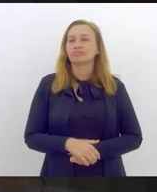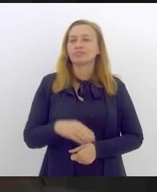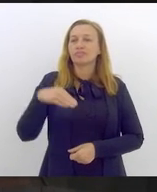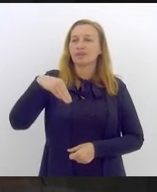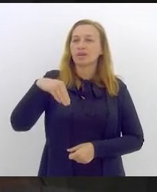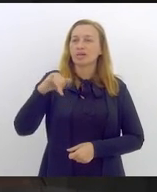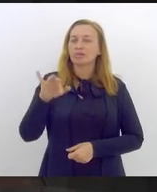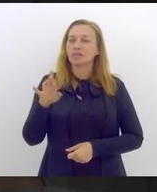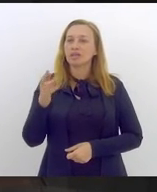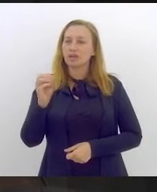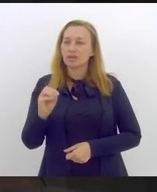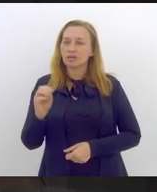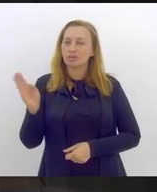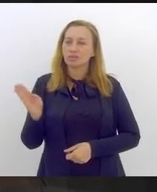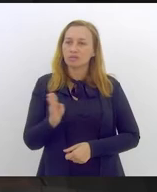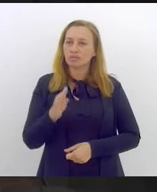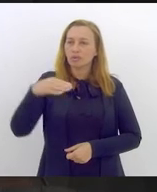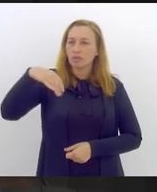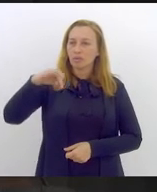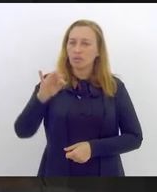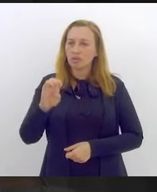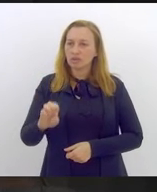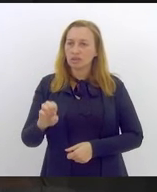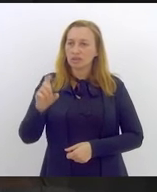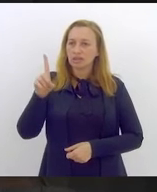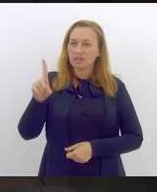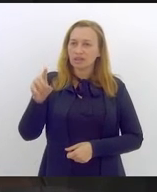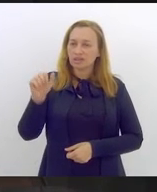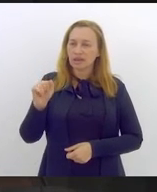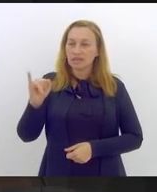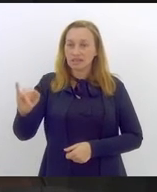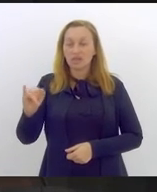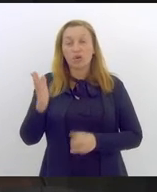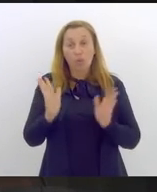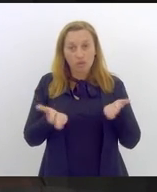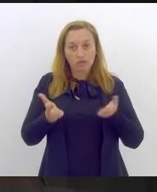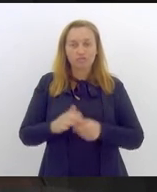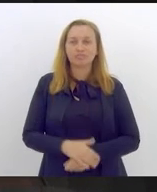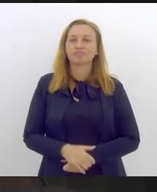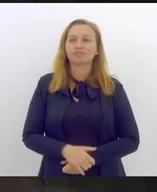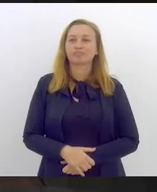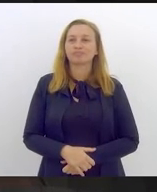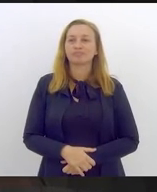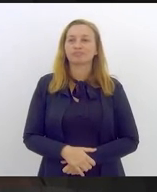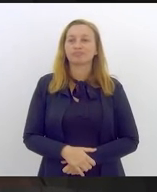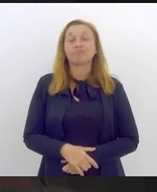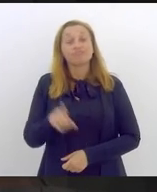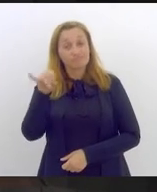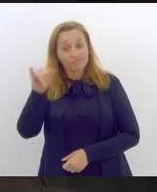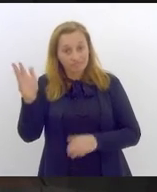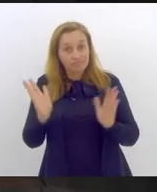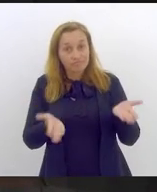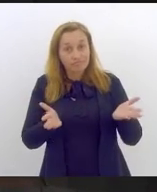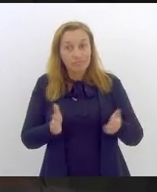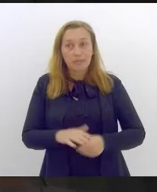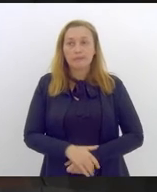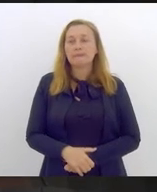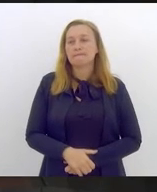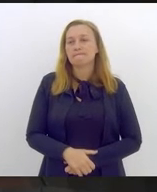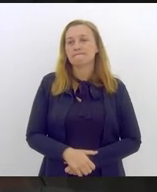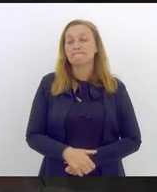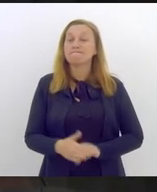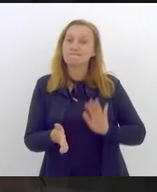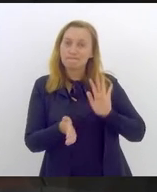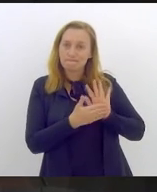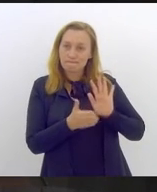mineiro de Montes Claros Darcy Ribeiro hoje e hoje e na data de hoje há